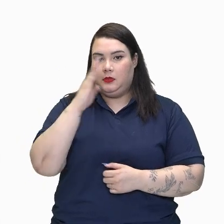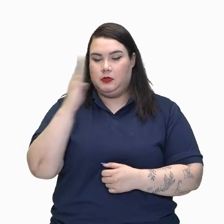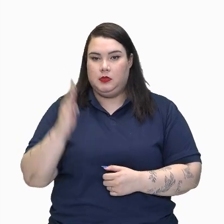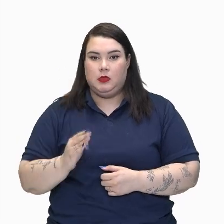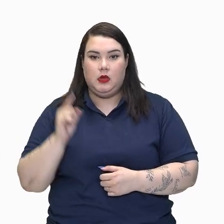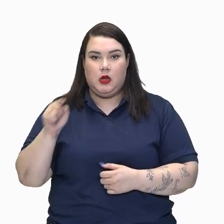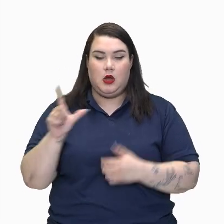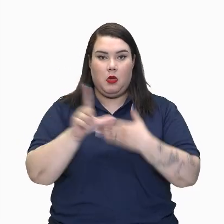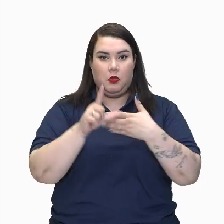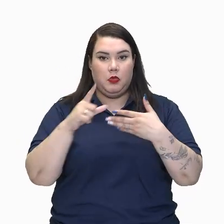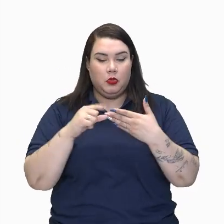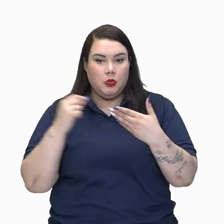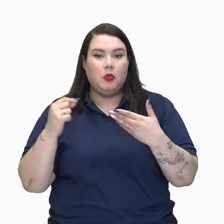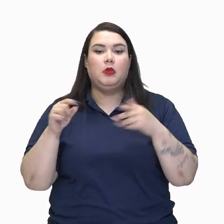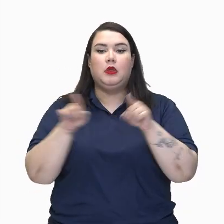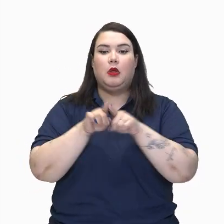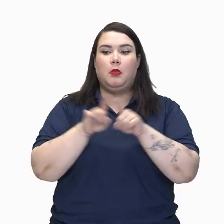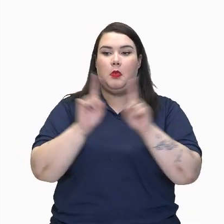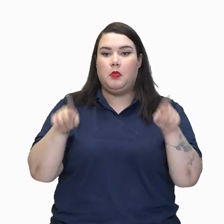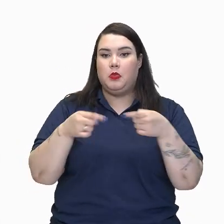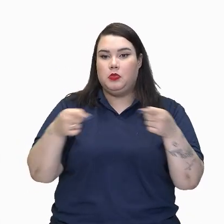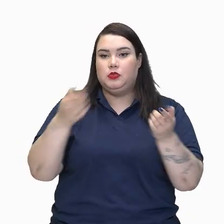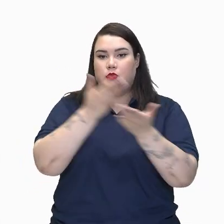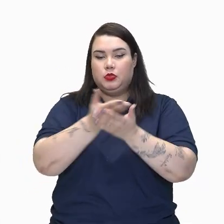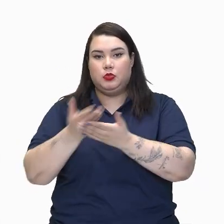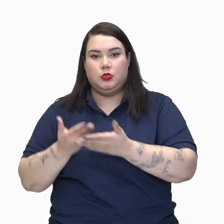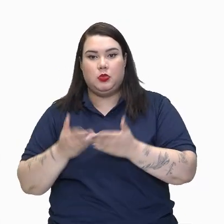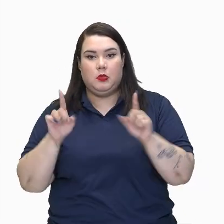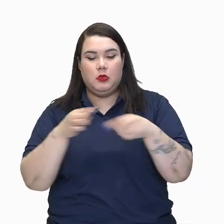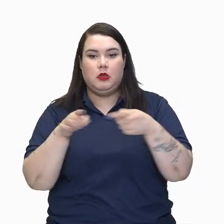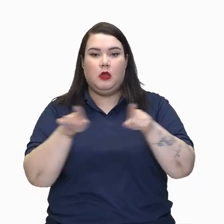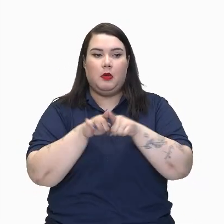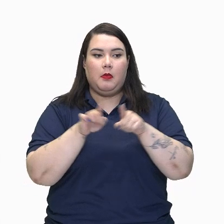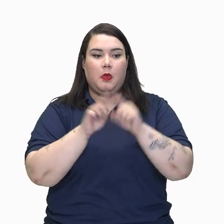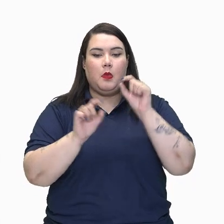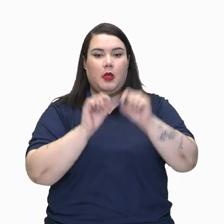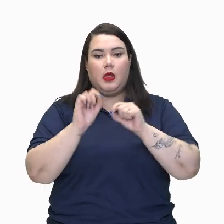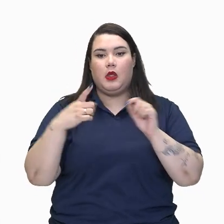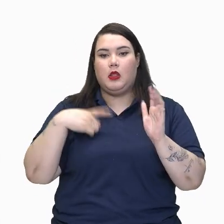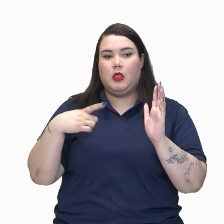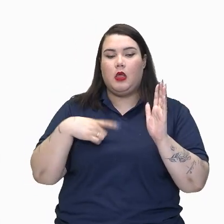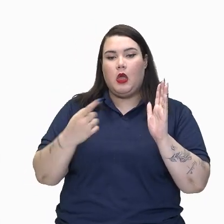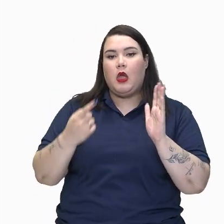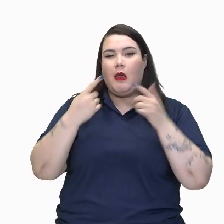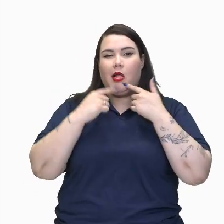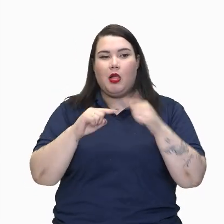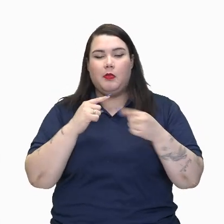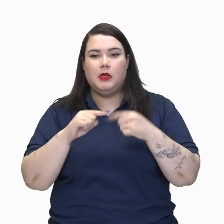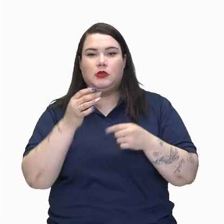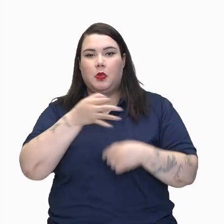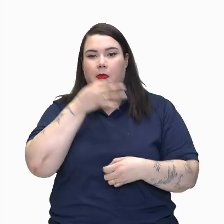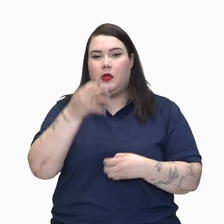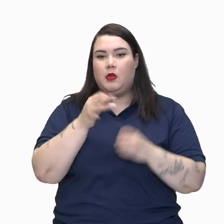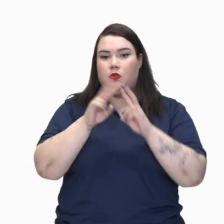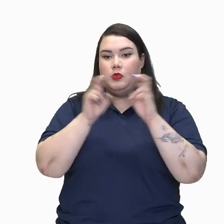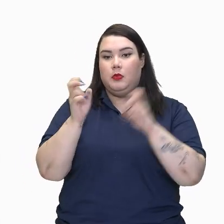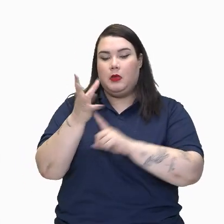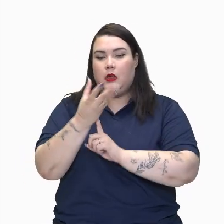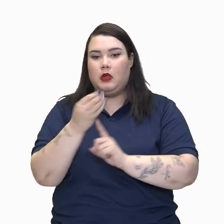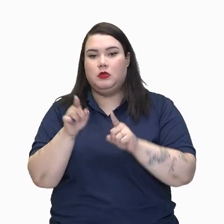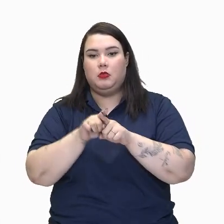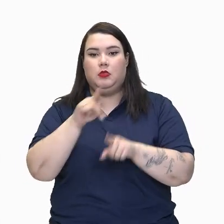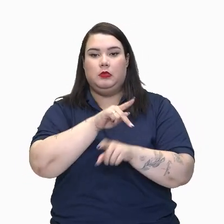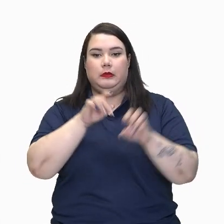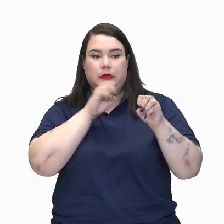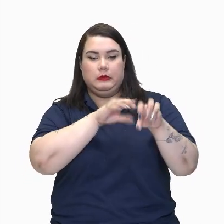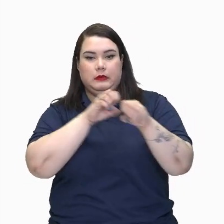de escritor, foi musicólogo, ele estudava música, né? Crítico de arte e professor, tendo uma atuação fundamental na cultura